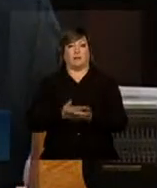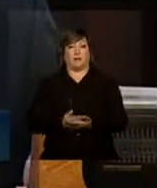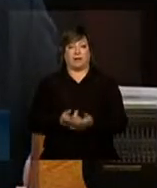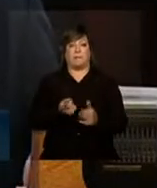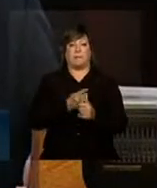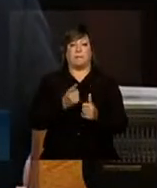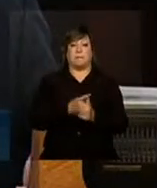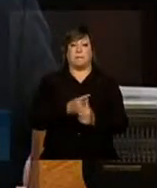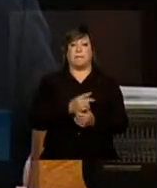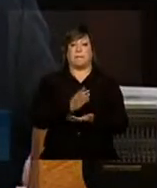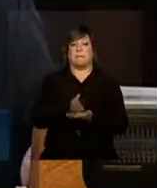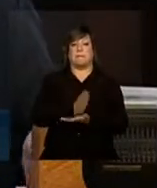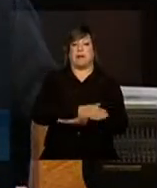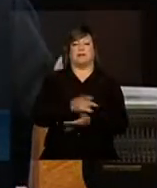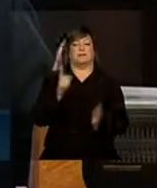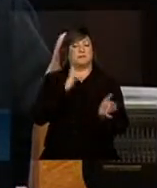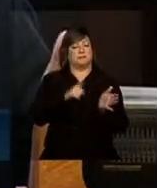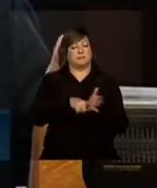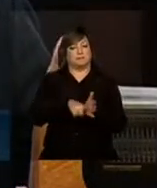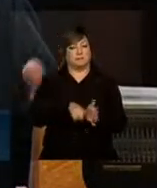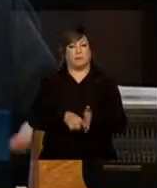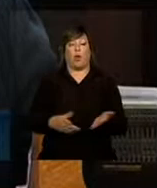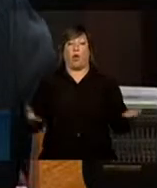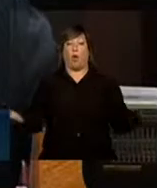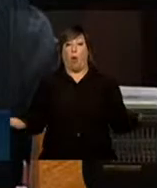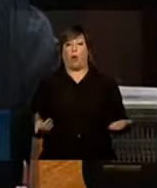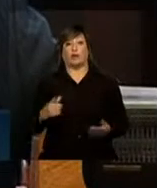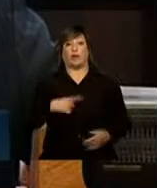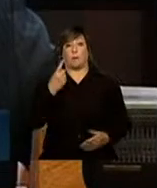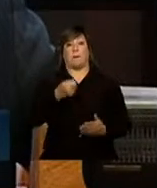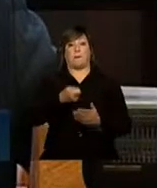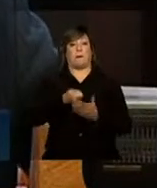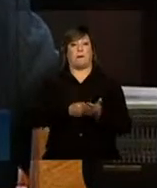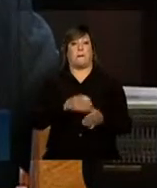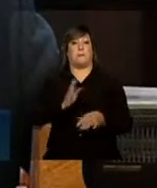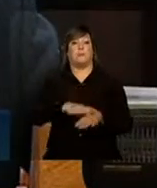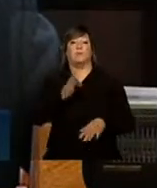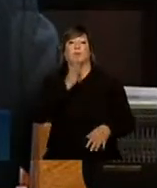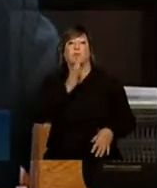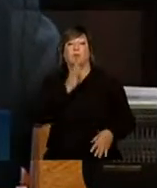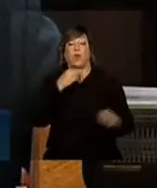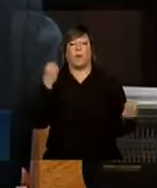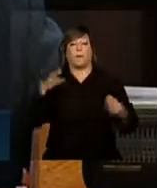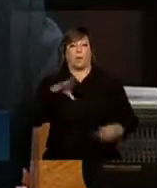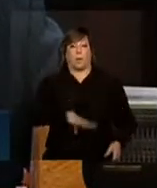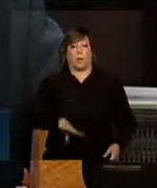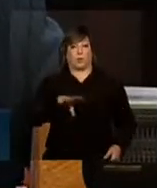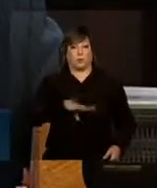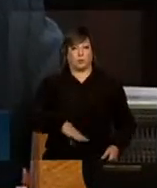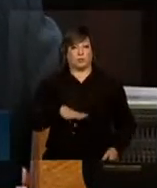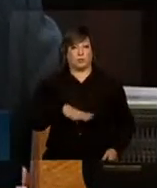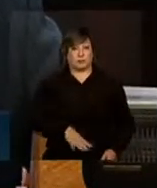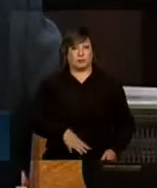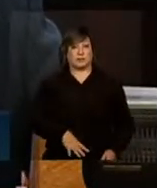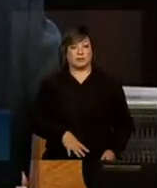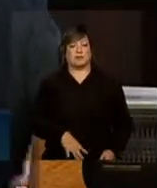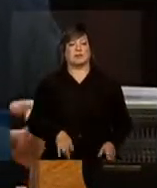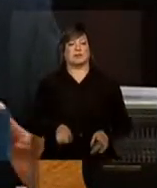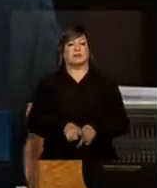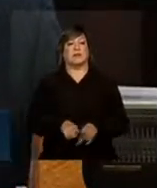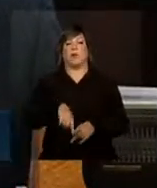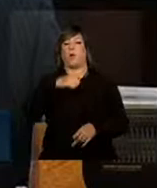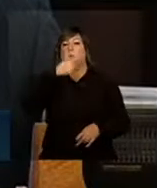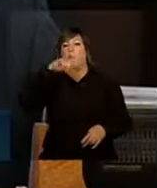avaliação que eles ficam. Hoje tem uma prova que é uma prova muito mais de conhecimento de português, o conjunto das outras